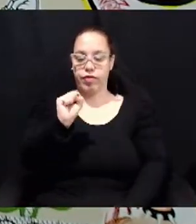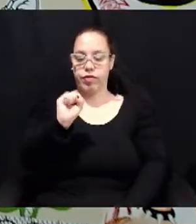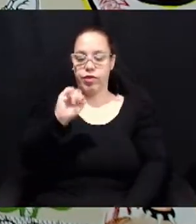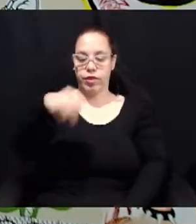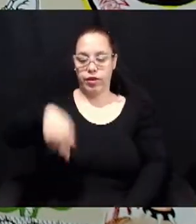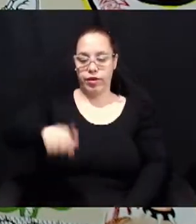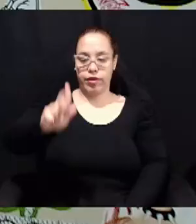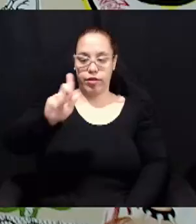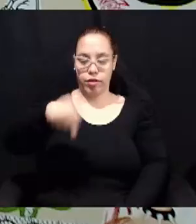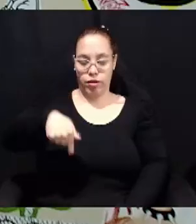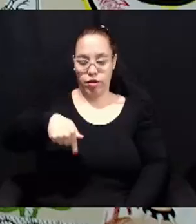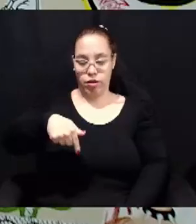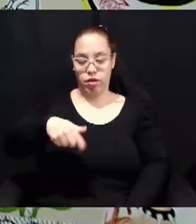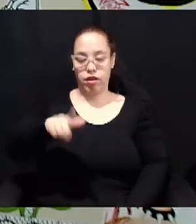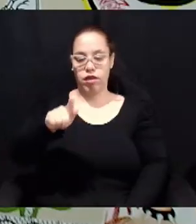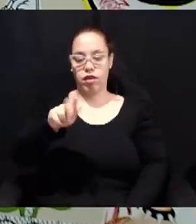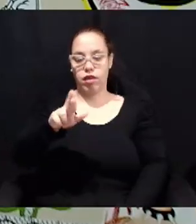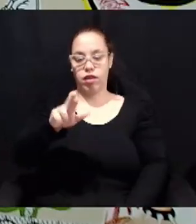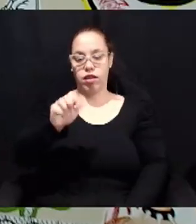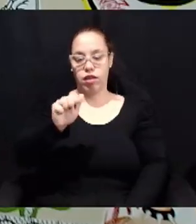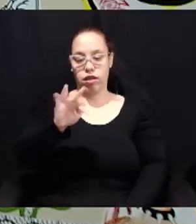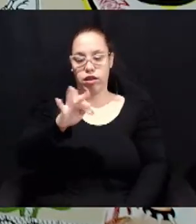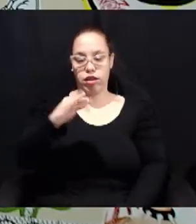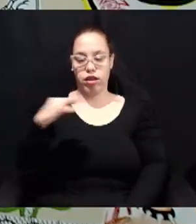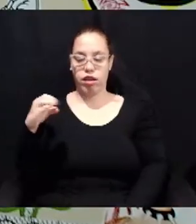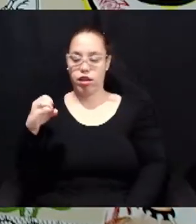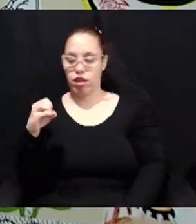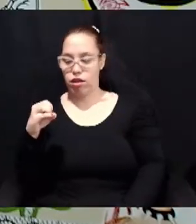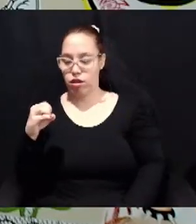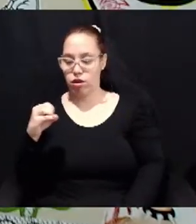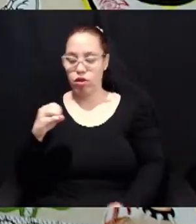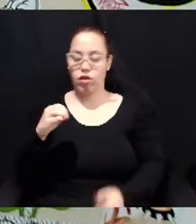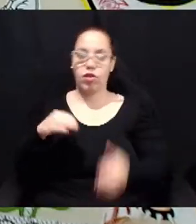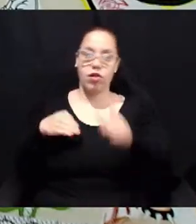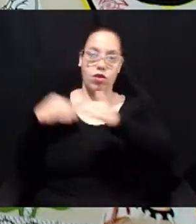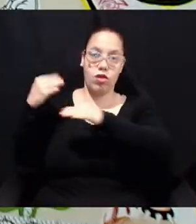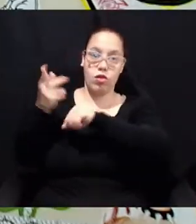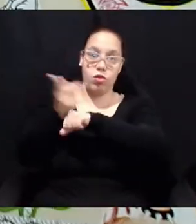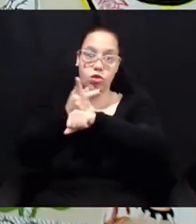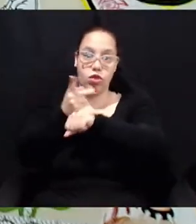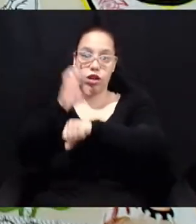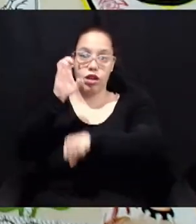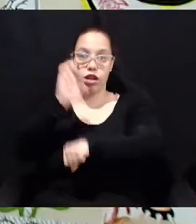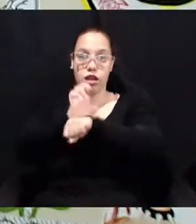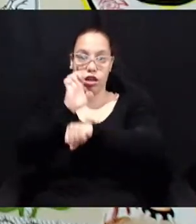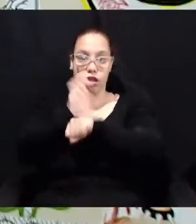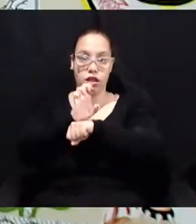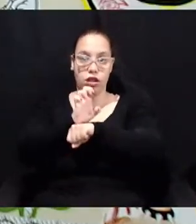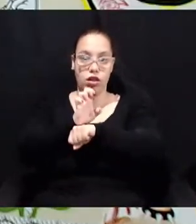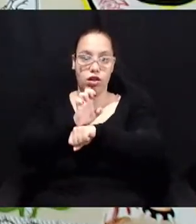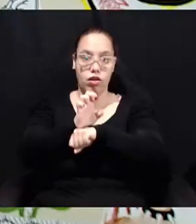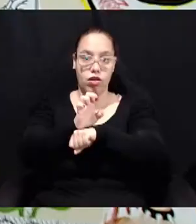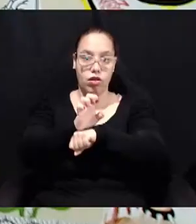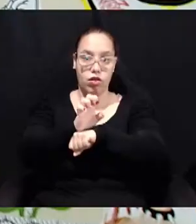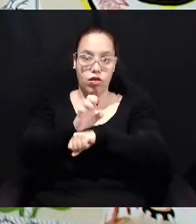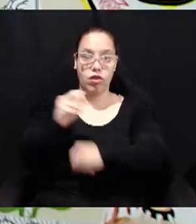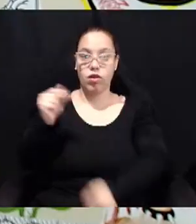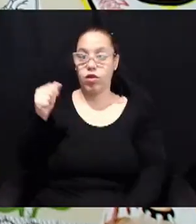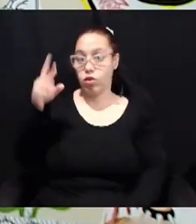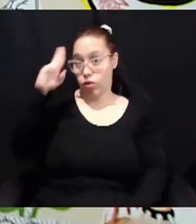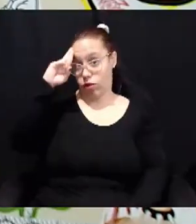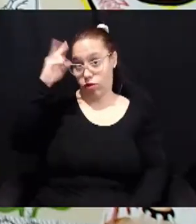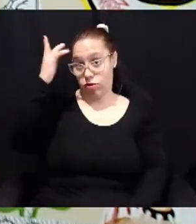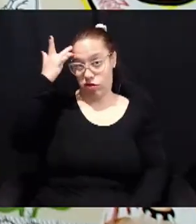E só que teve, no meio do caminho, na hora que eu saí procurar estágio, o meu antigo chefe não sabia a diferença de